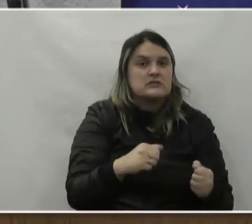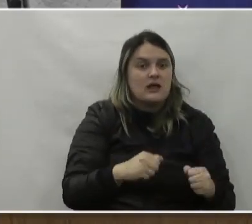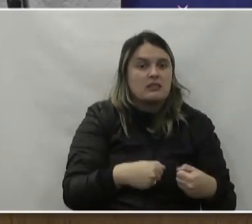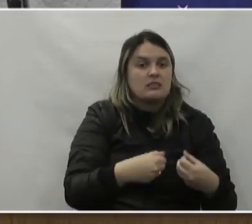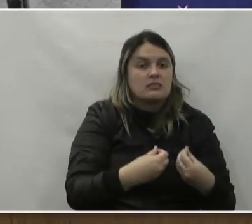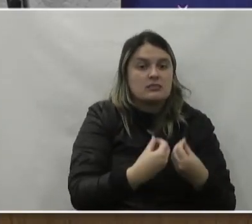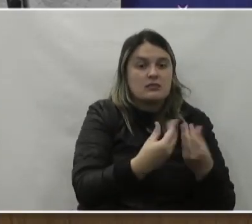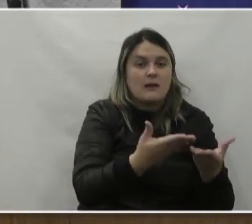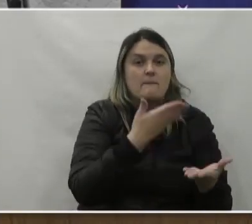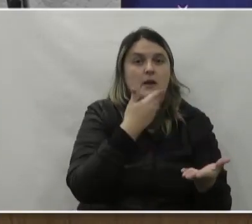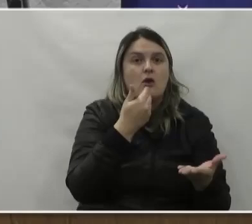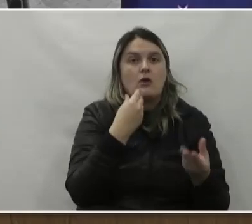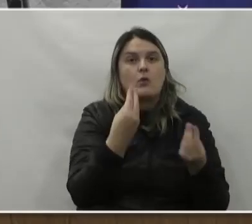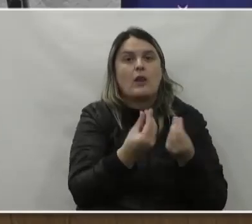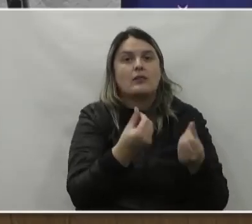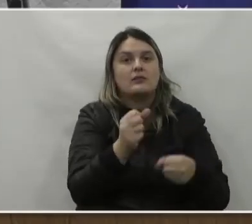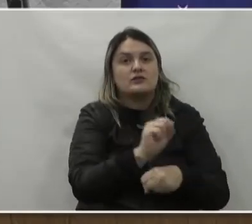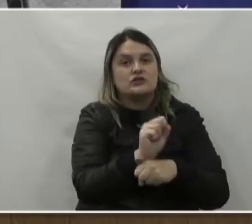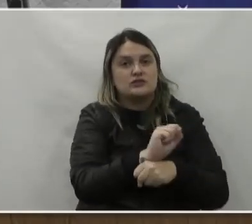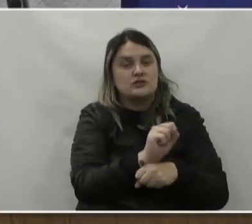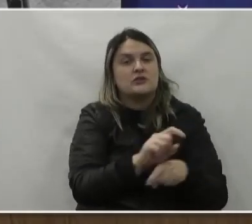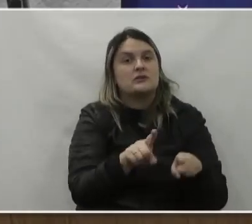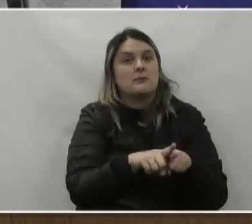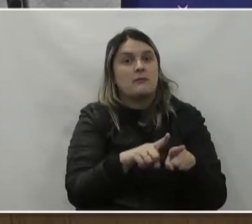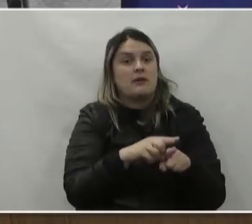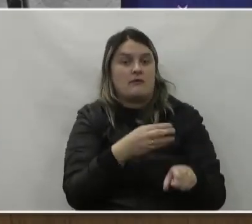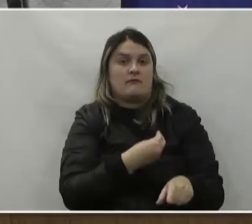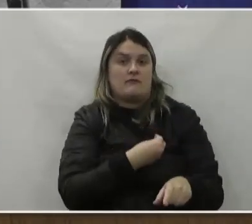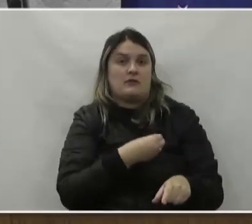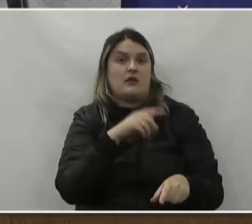condições de tráfego e qualidade de vida aos moradores.